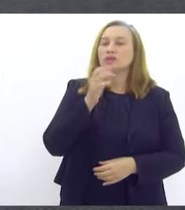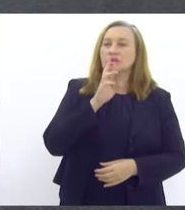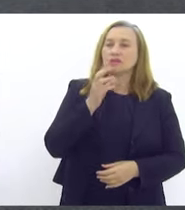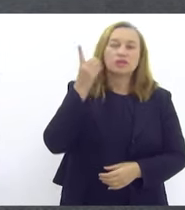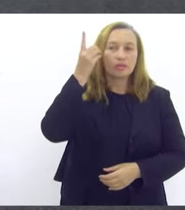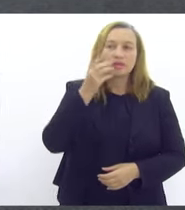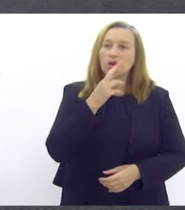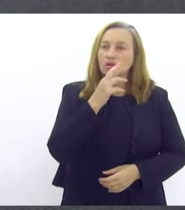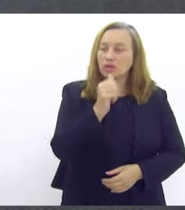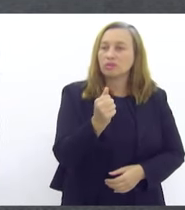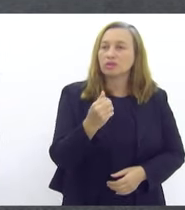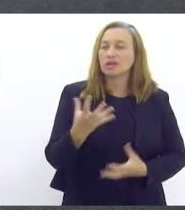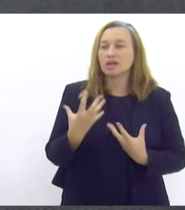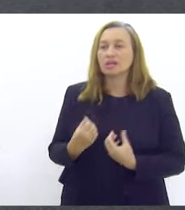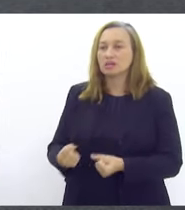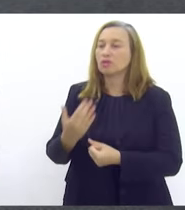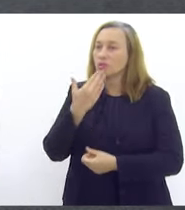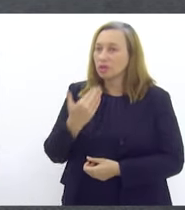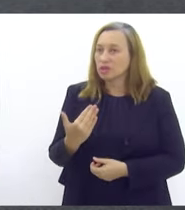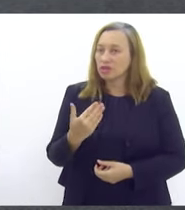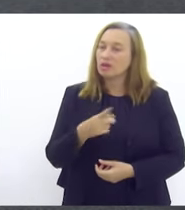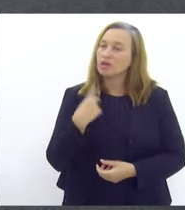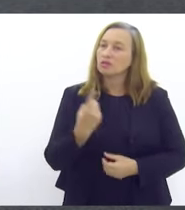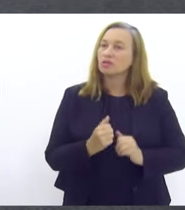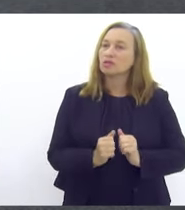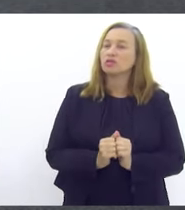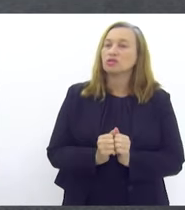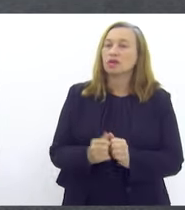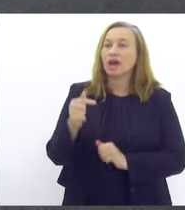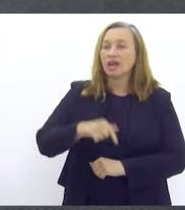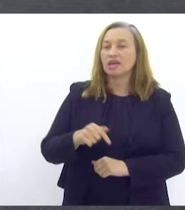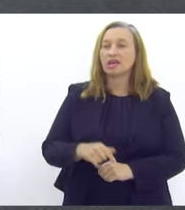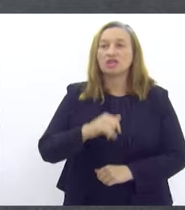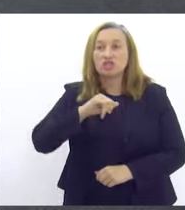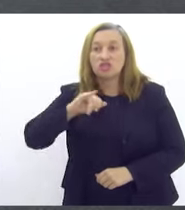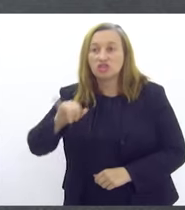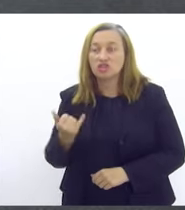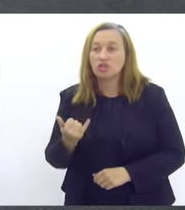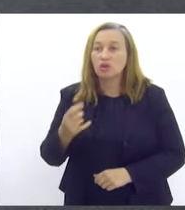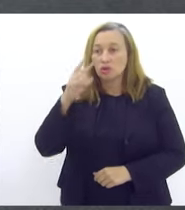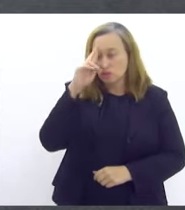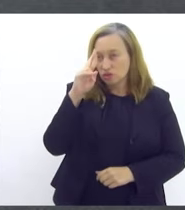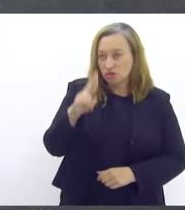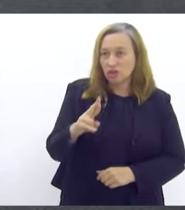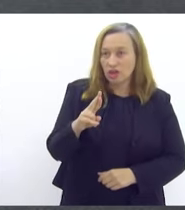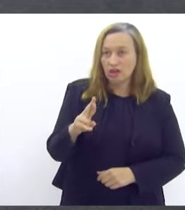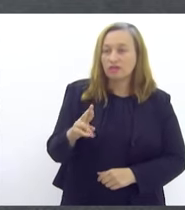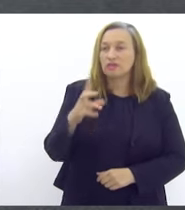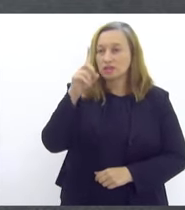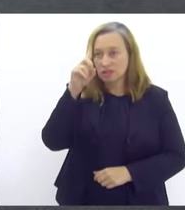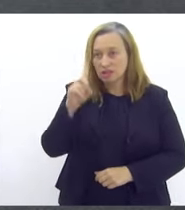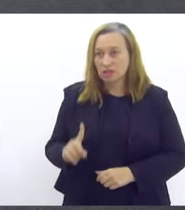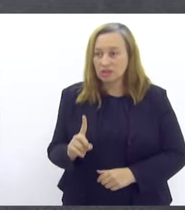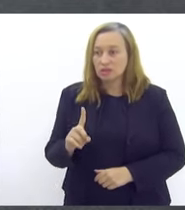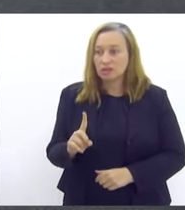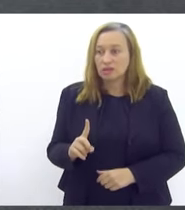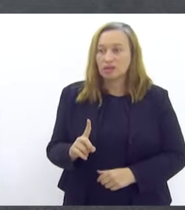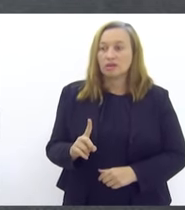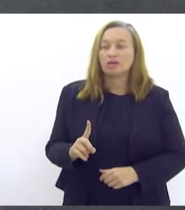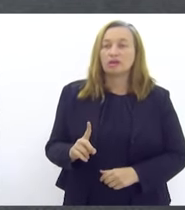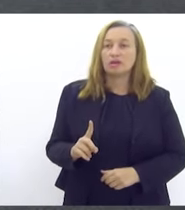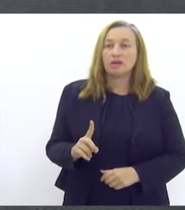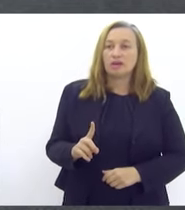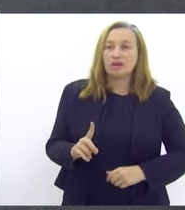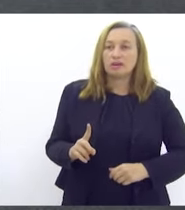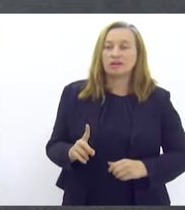que aceitou o nosso pedido para que a gente convoque aqui em janeiro os donos e os diretores das empresas Petroita e